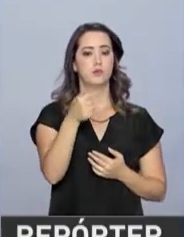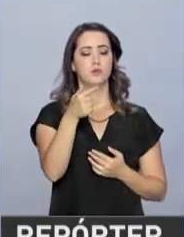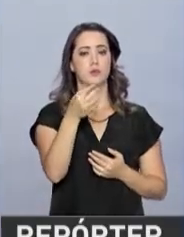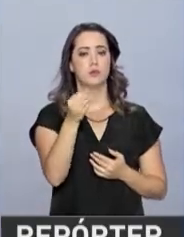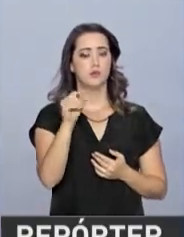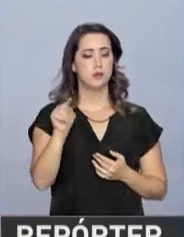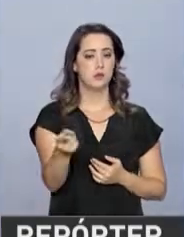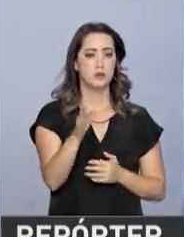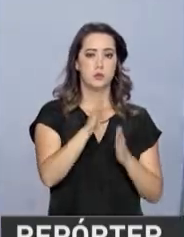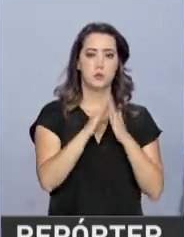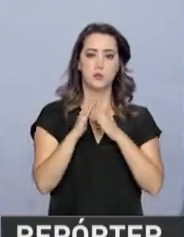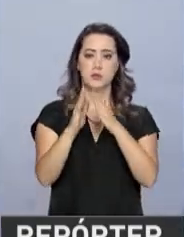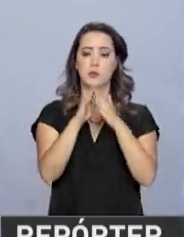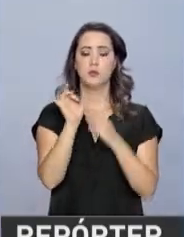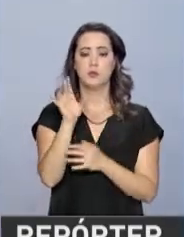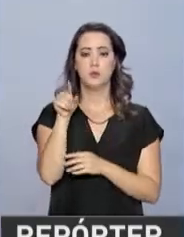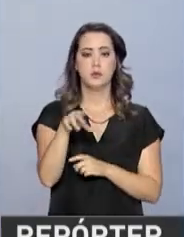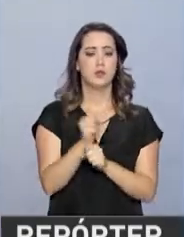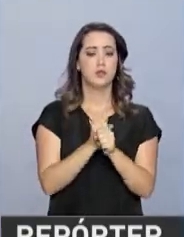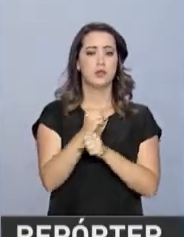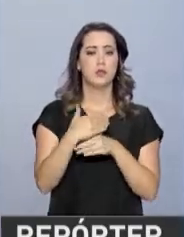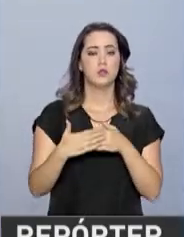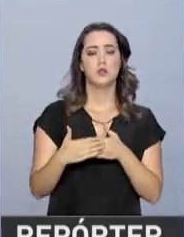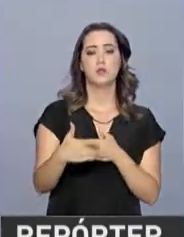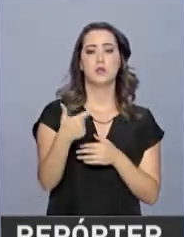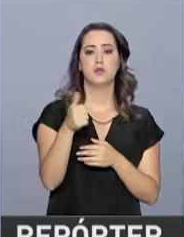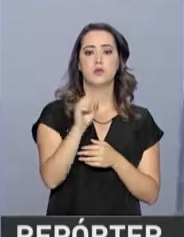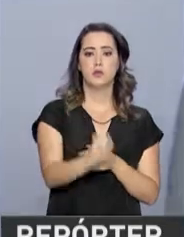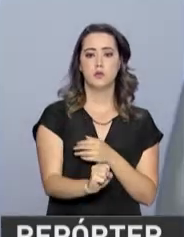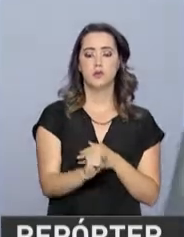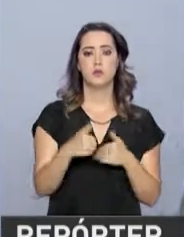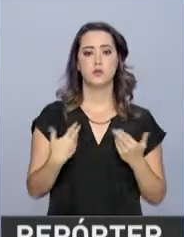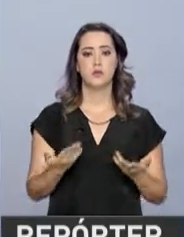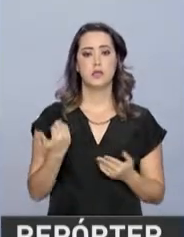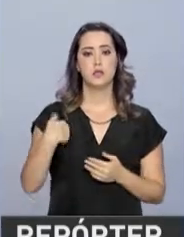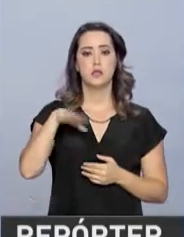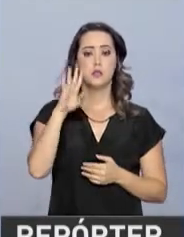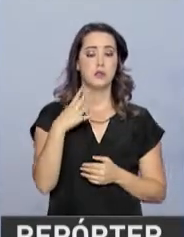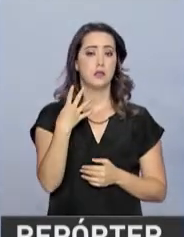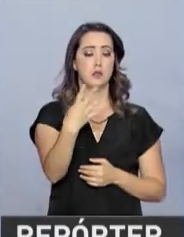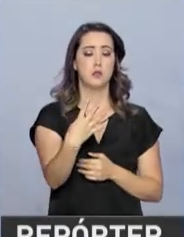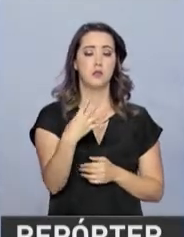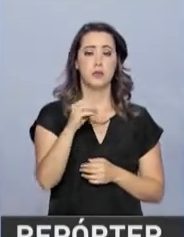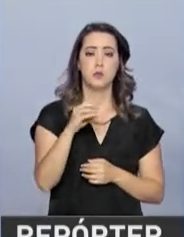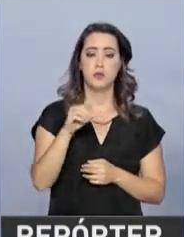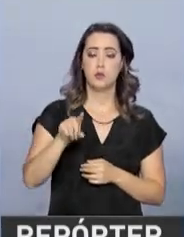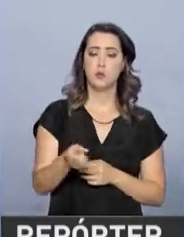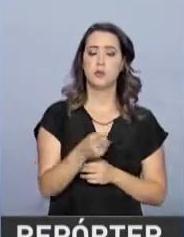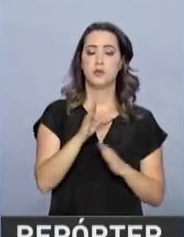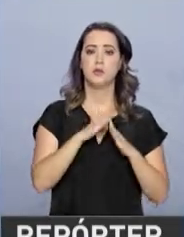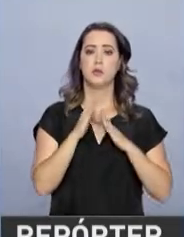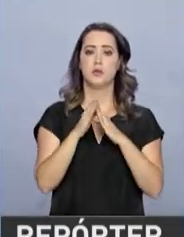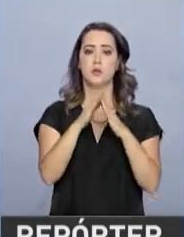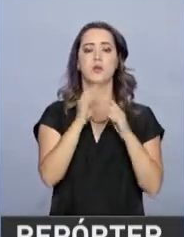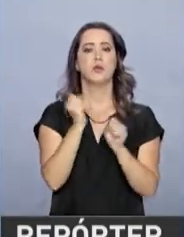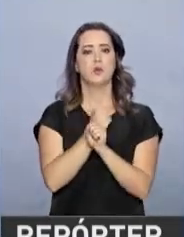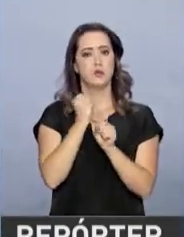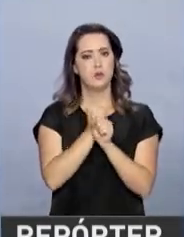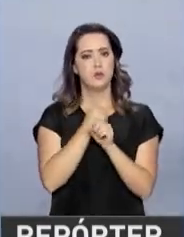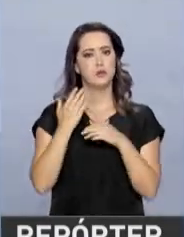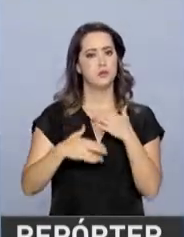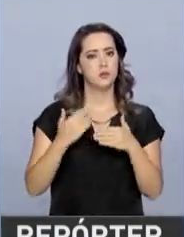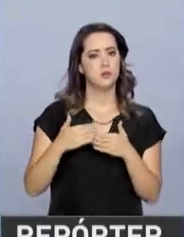700 mil moradias só neste ano de 2018. E tem mais de 400 mil que estão em